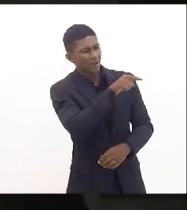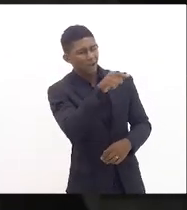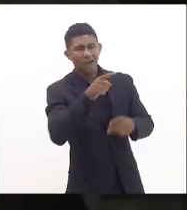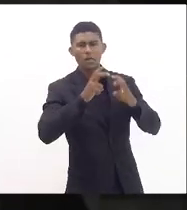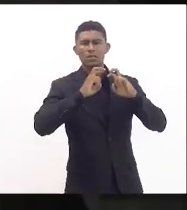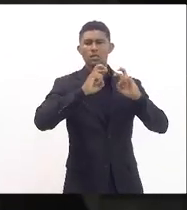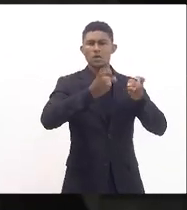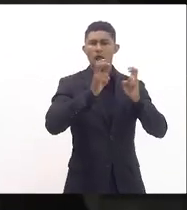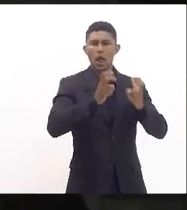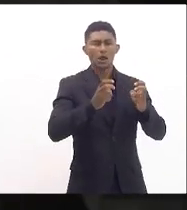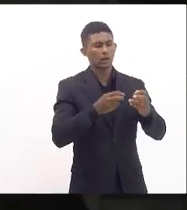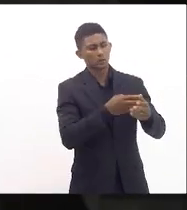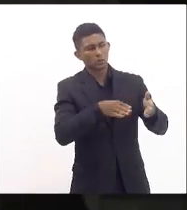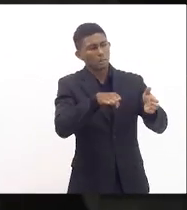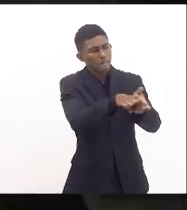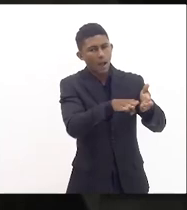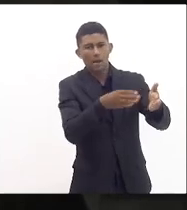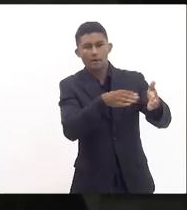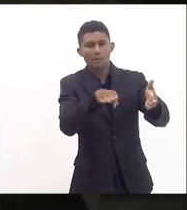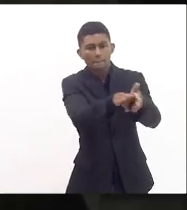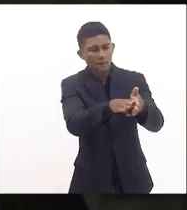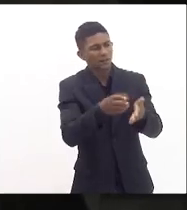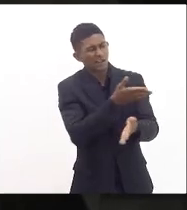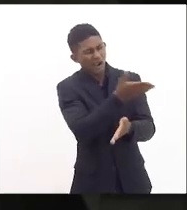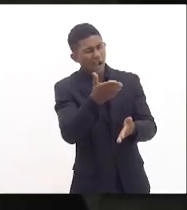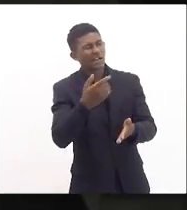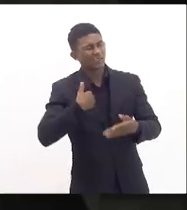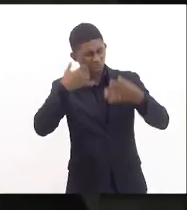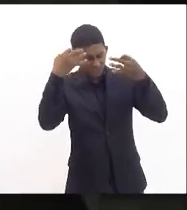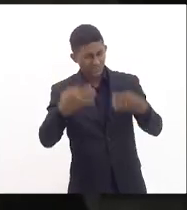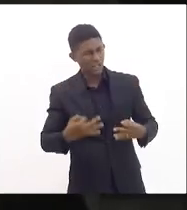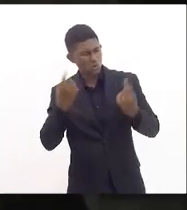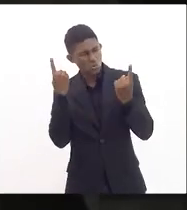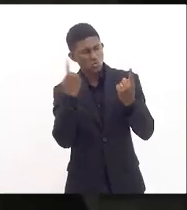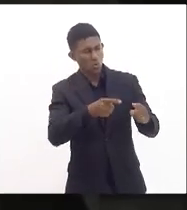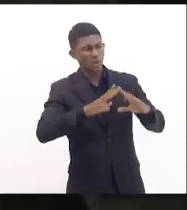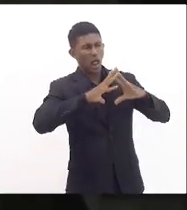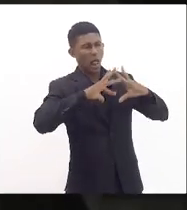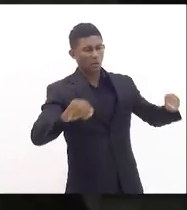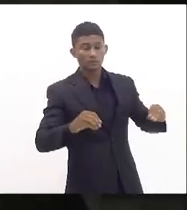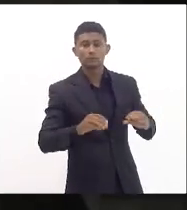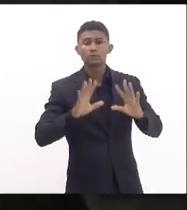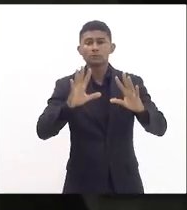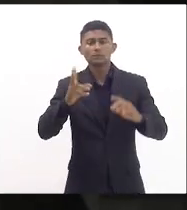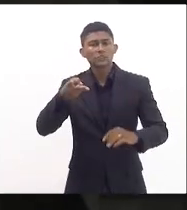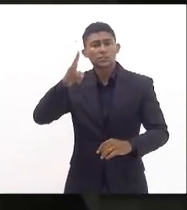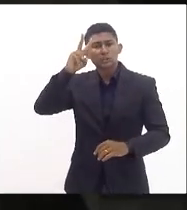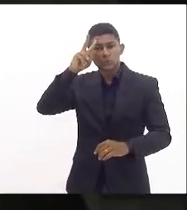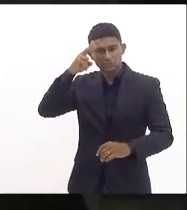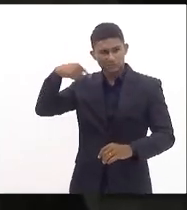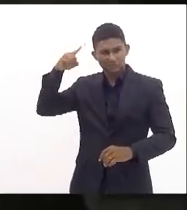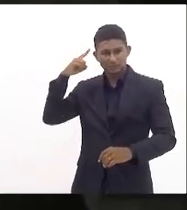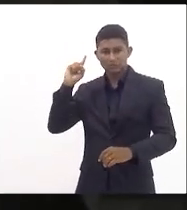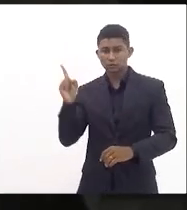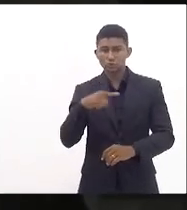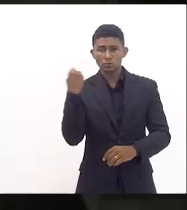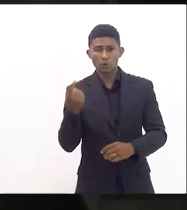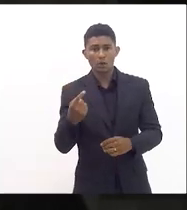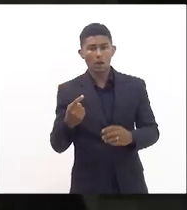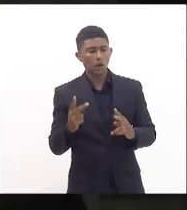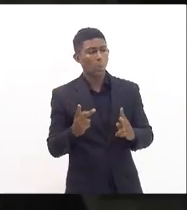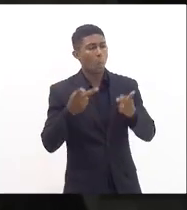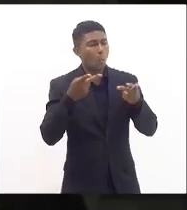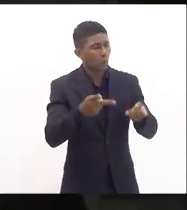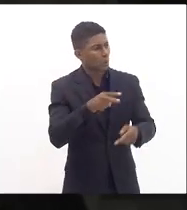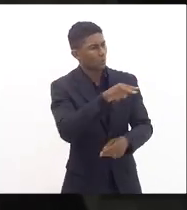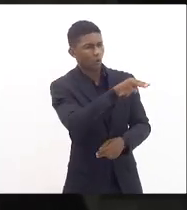estações da nossa supervia? Fomos lá, segunda-feira, continua tudo dantes como no céu da Abrantes.